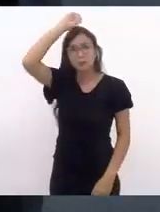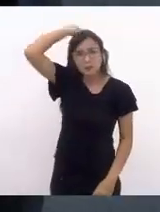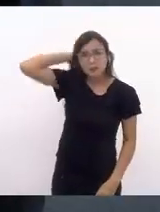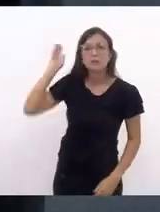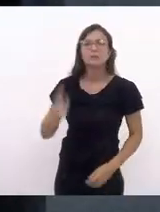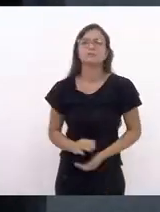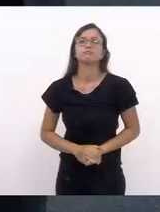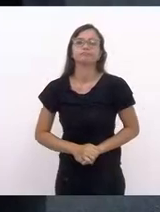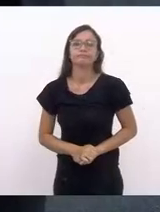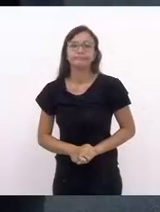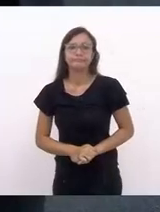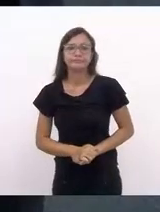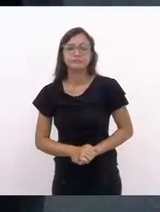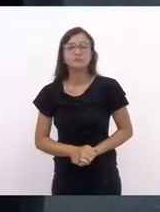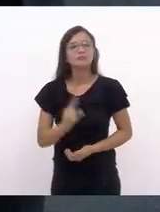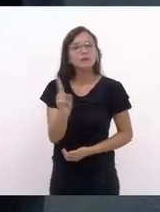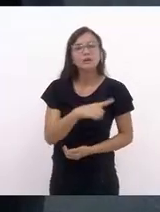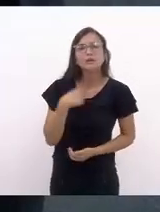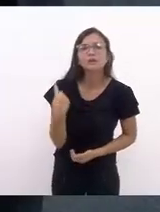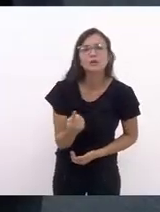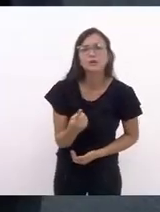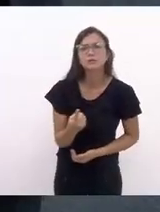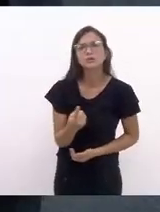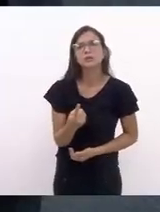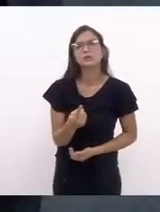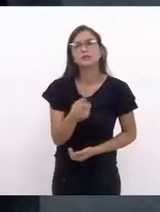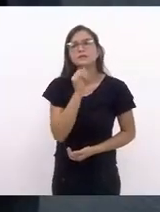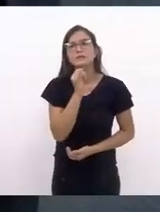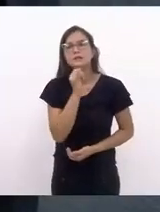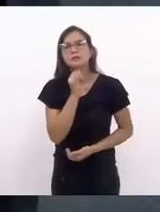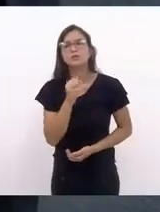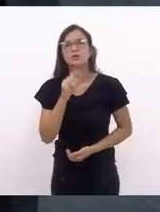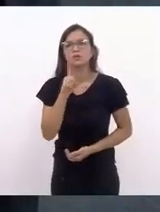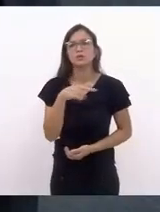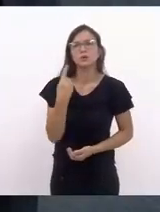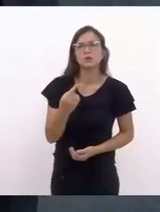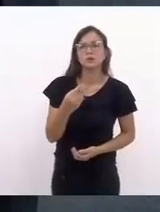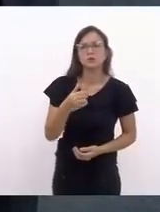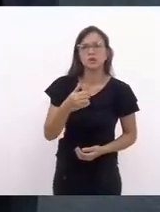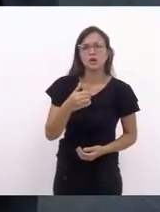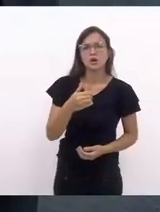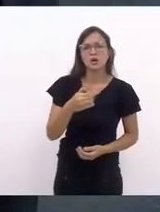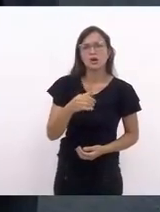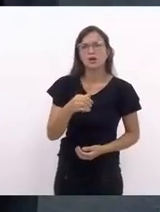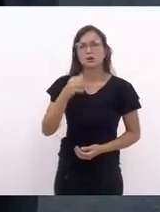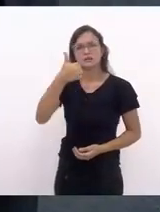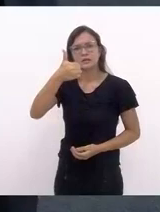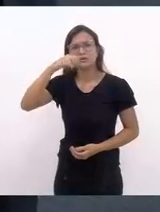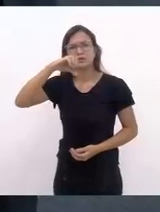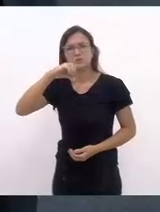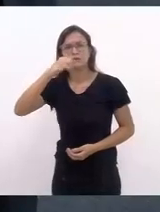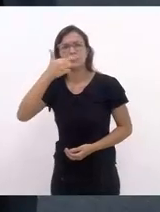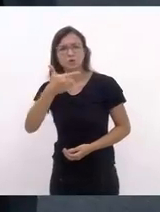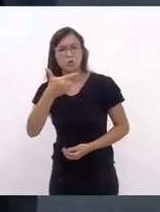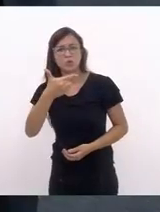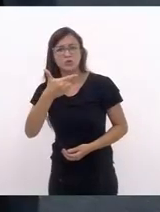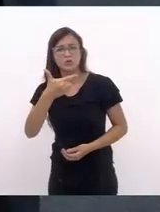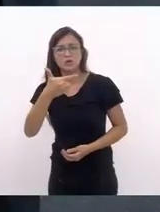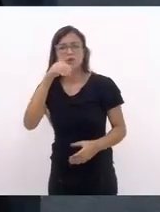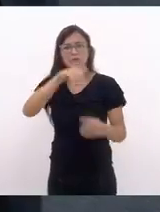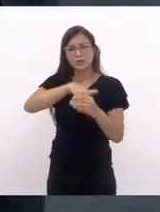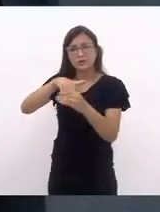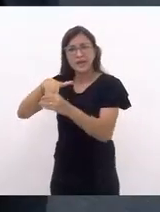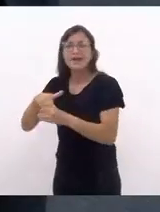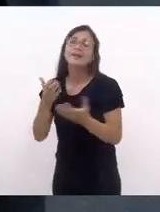não gostaríamos de voltar em algo que fosse diferente de 192 para todo mundo